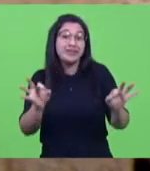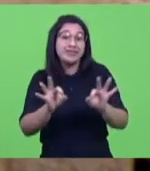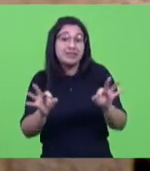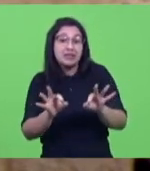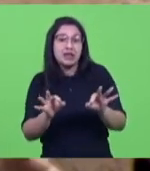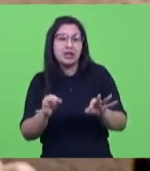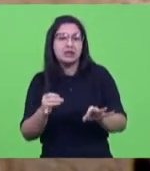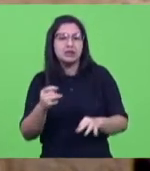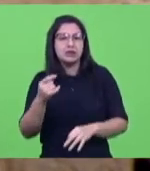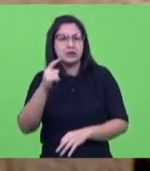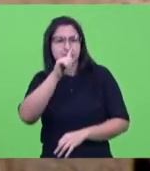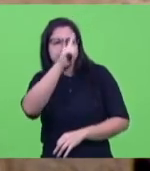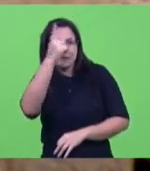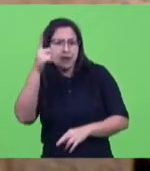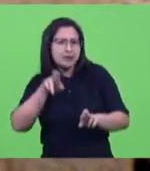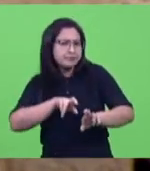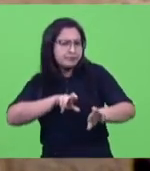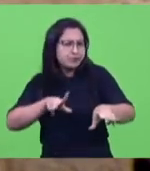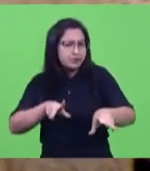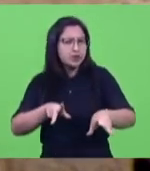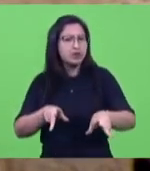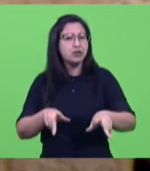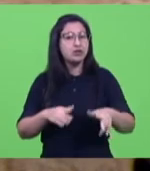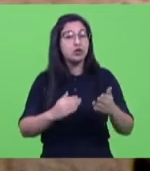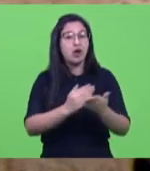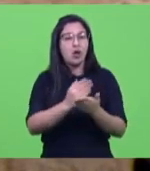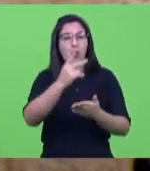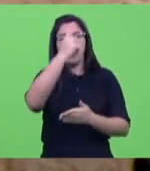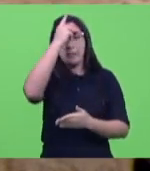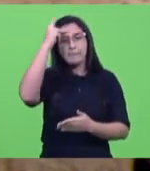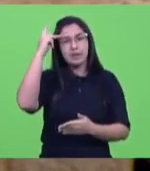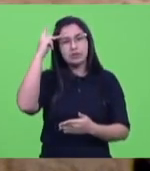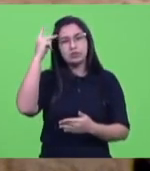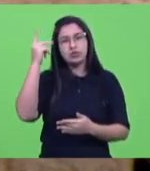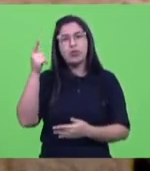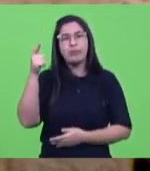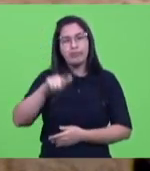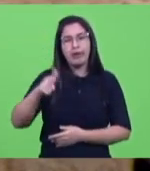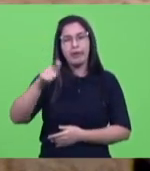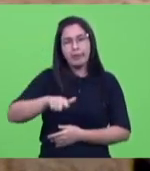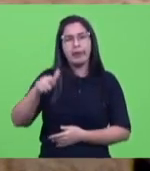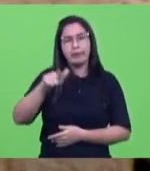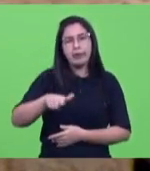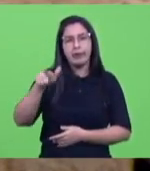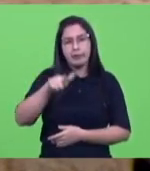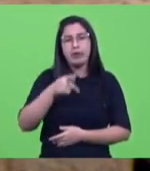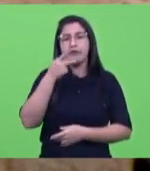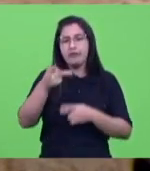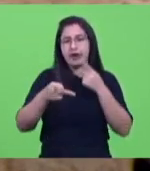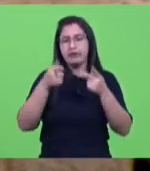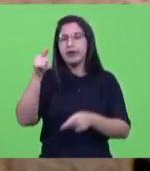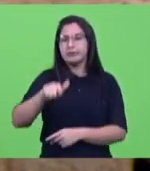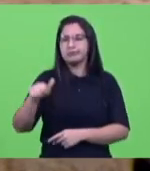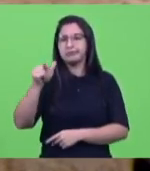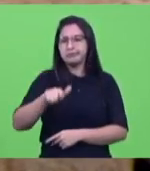ideia pré-concebida. Algumas pessoas sempre repetem as mesmas coisas, como, por exemplo, de que as